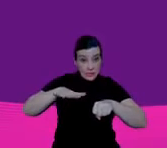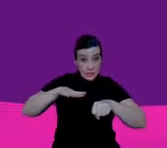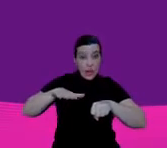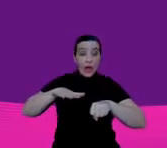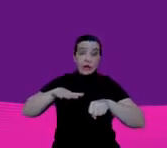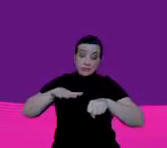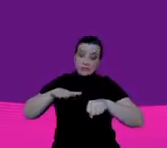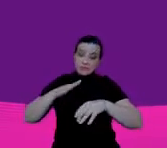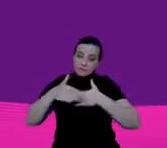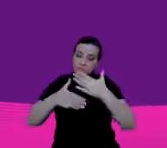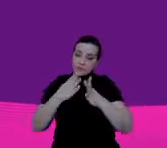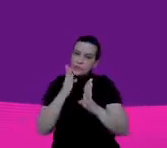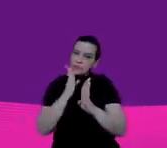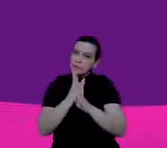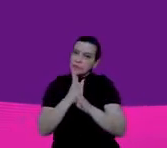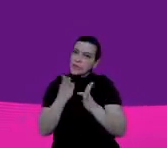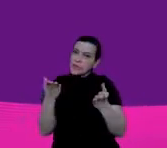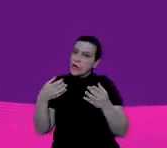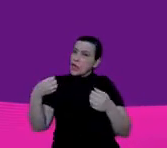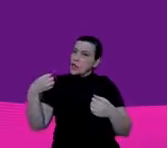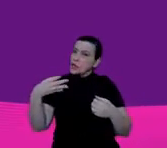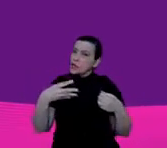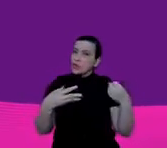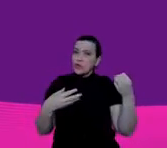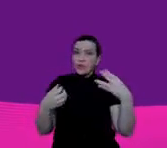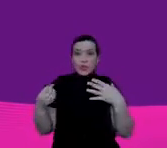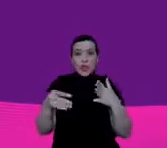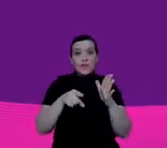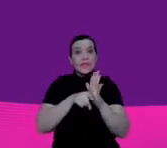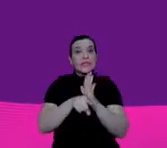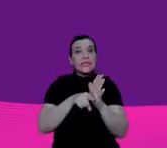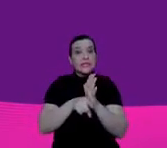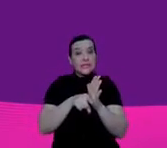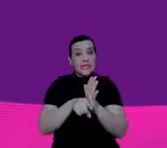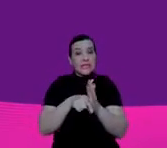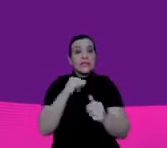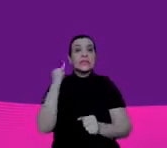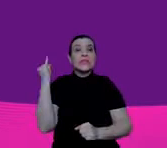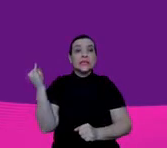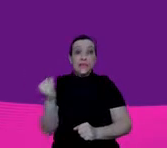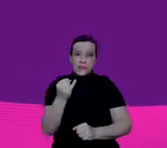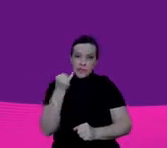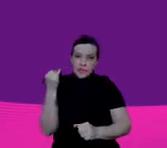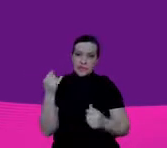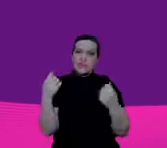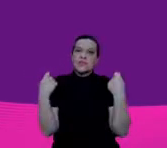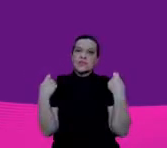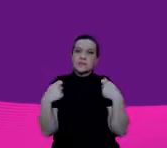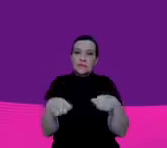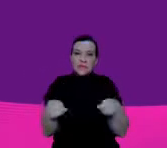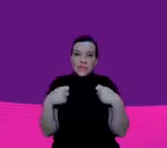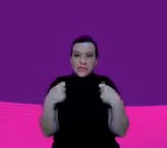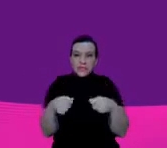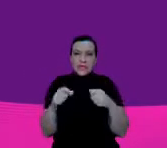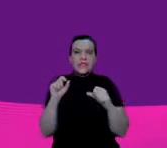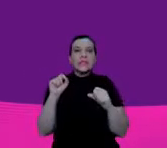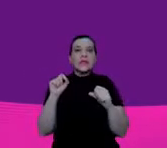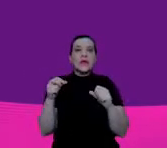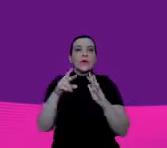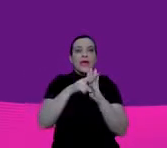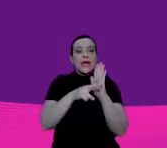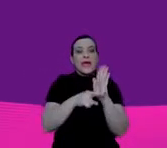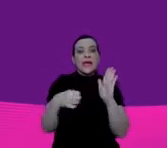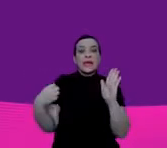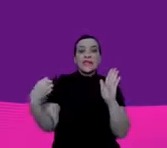nesses novos critérios, os exames complementares têm sim seu papel. Por esses novos critérios da Movement Disorders, eles